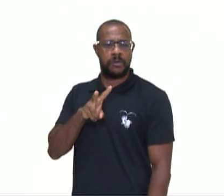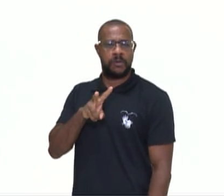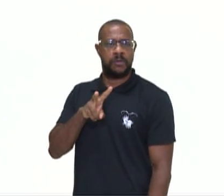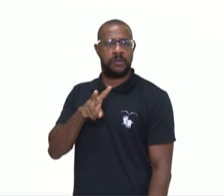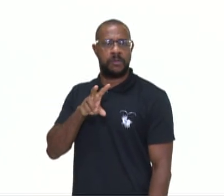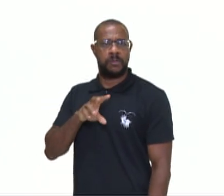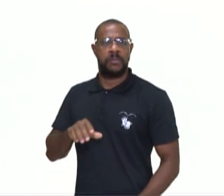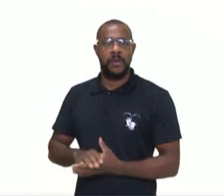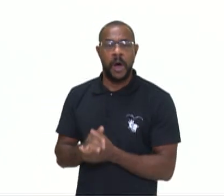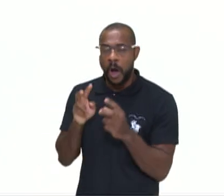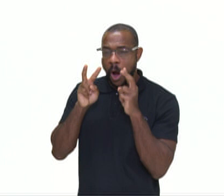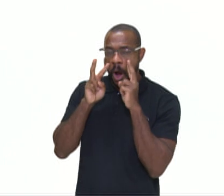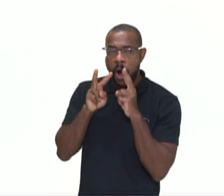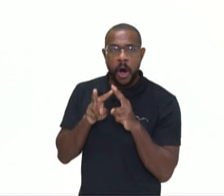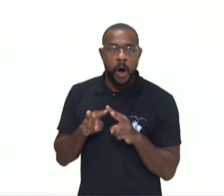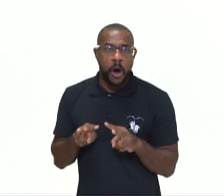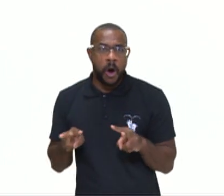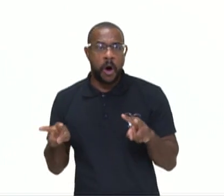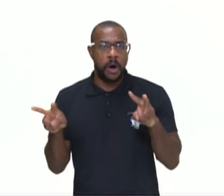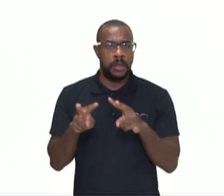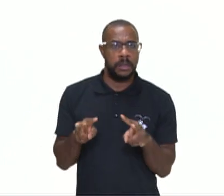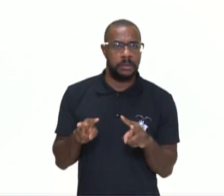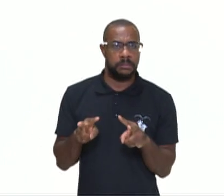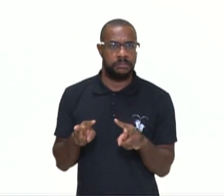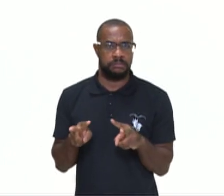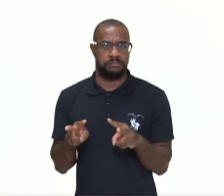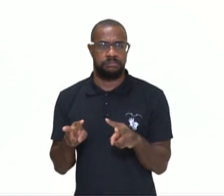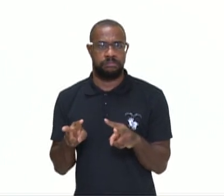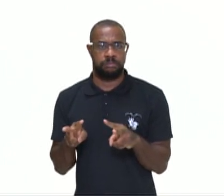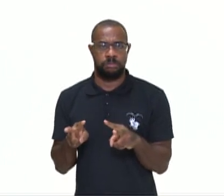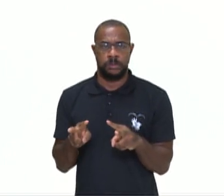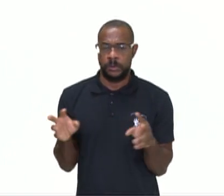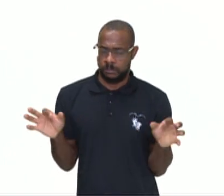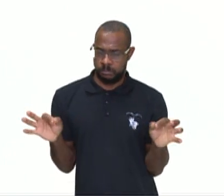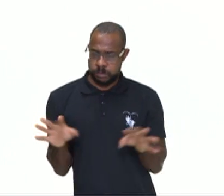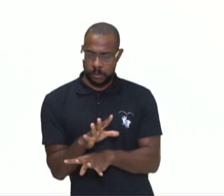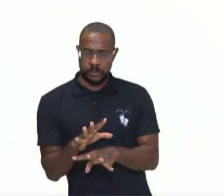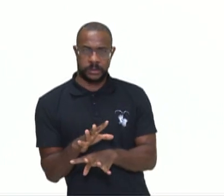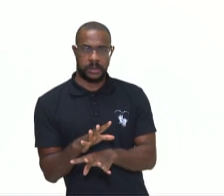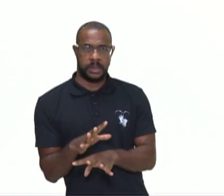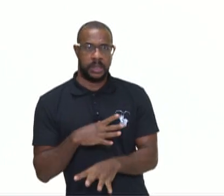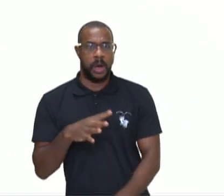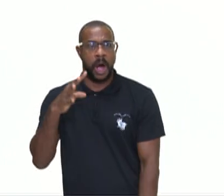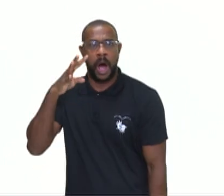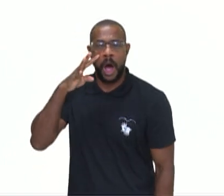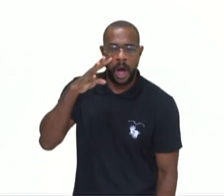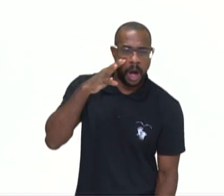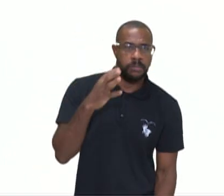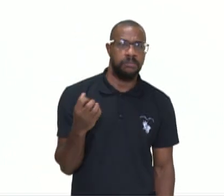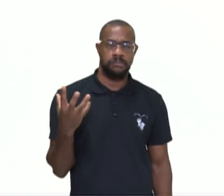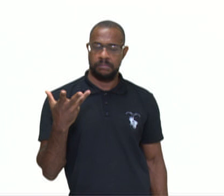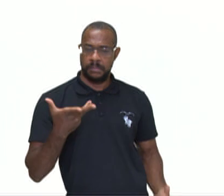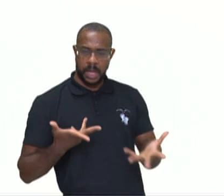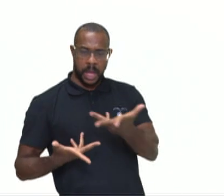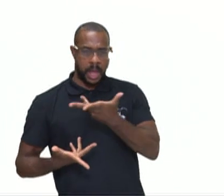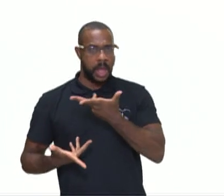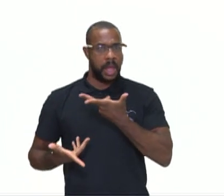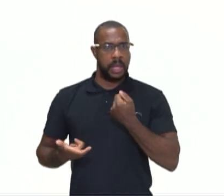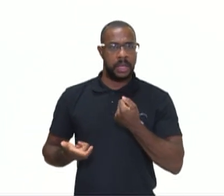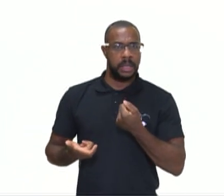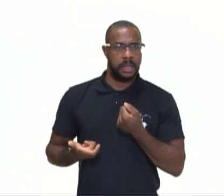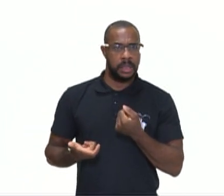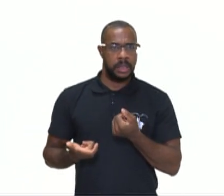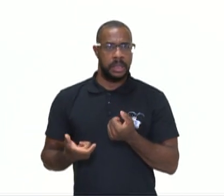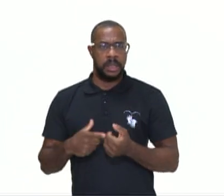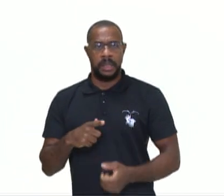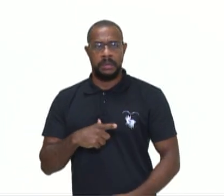Olha-os somente armada e pronta, radiante e bela, e ao braço o escudo a raiva